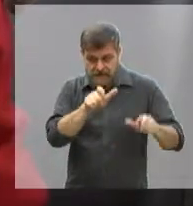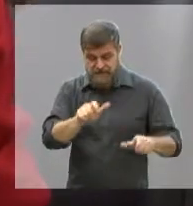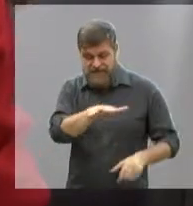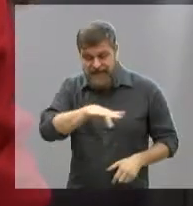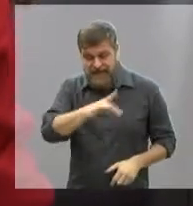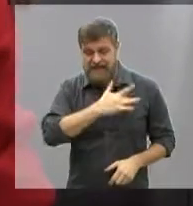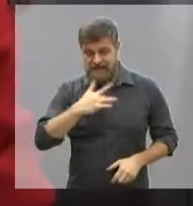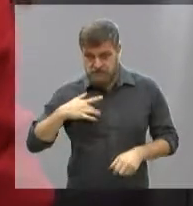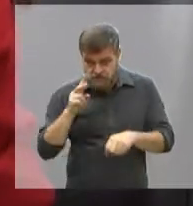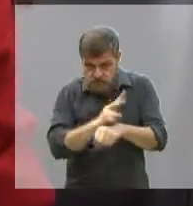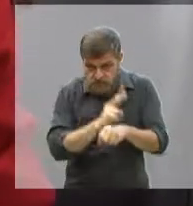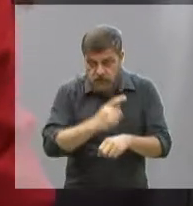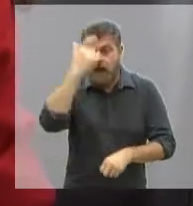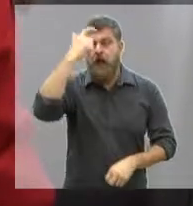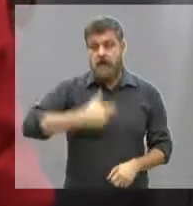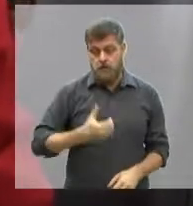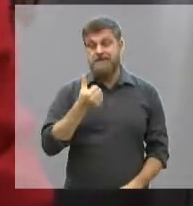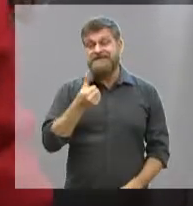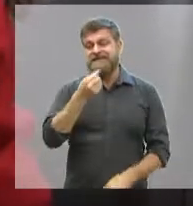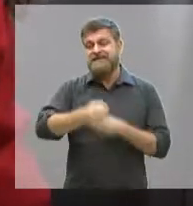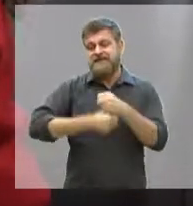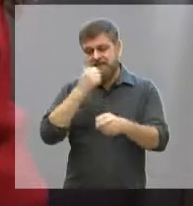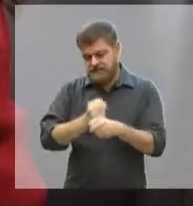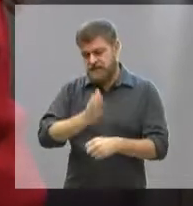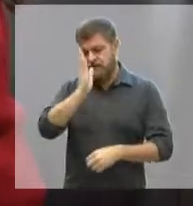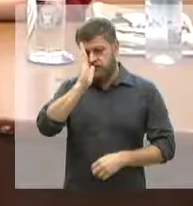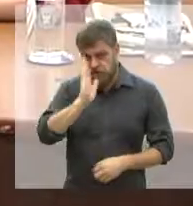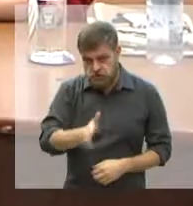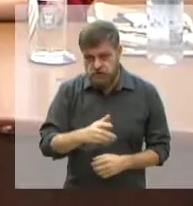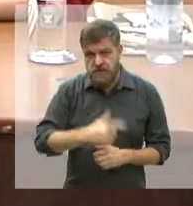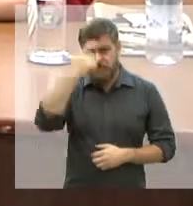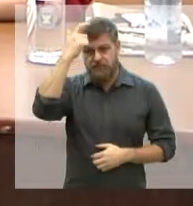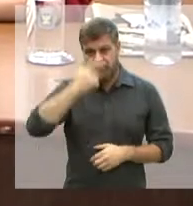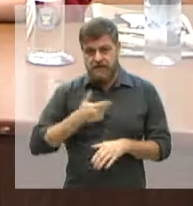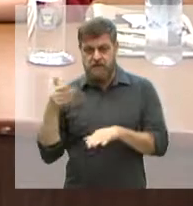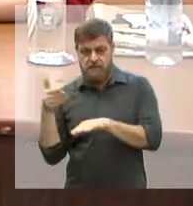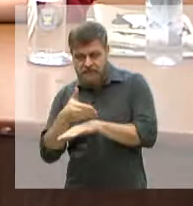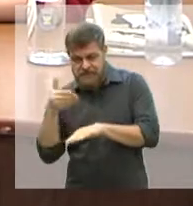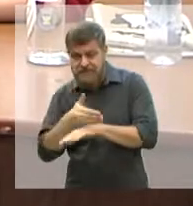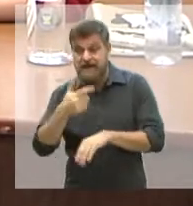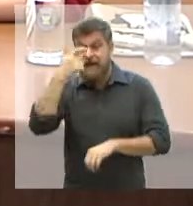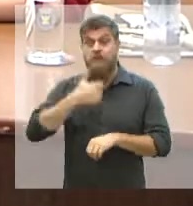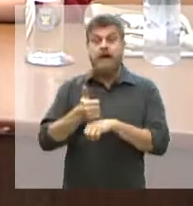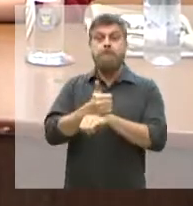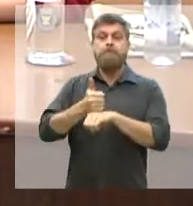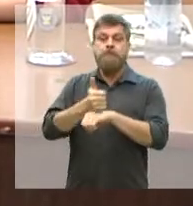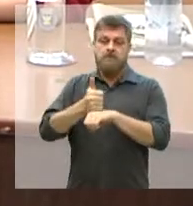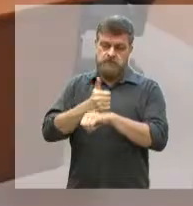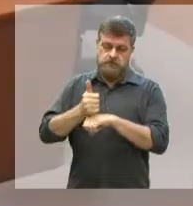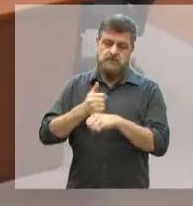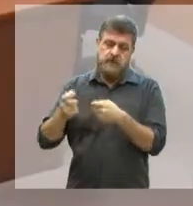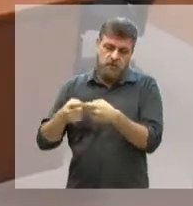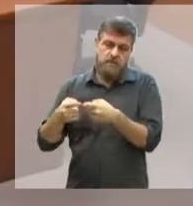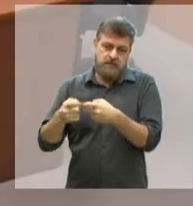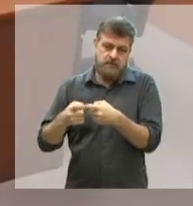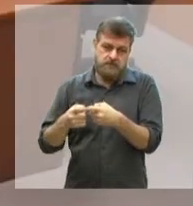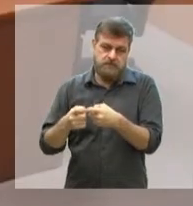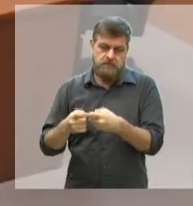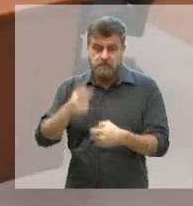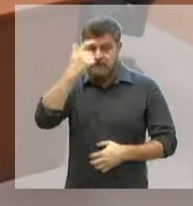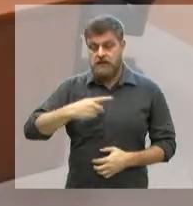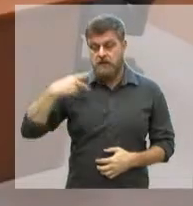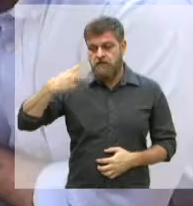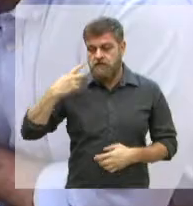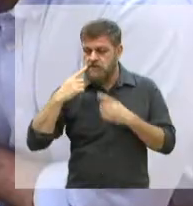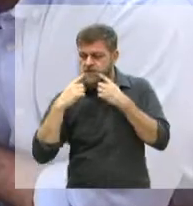como membro da Comissão de Saúde, tentando a presidência, na última legislatura eu era, inclusive, o único profissional de saúde aqui da casa, mas como eu sou um vereador